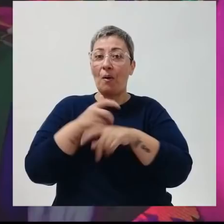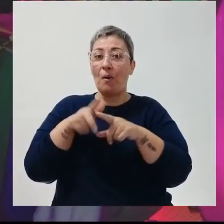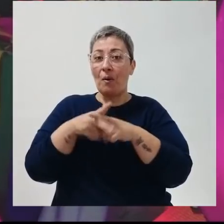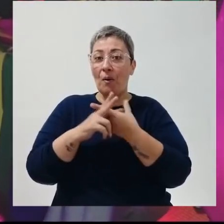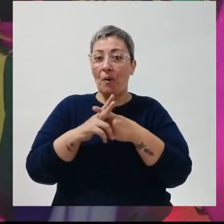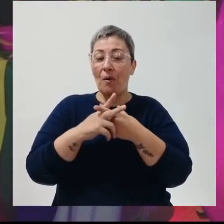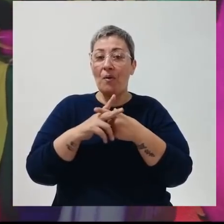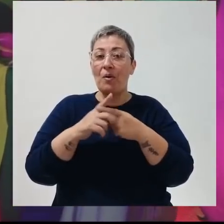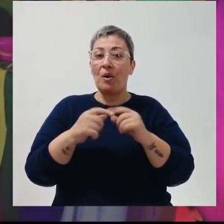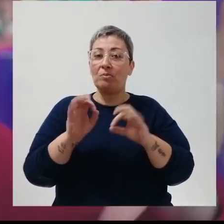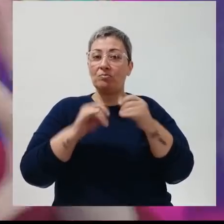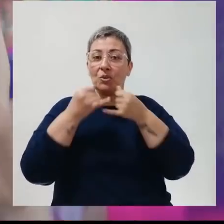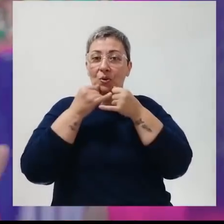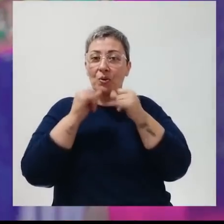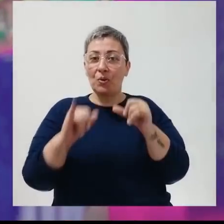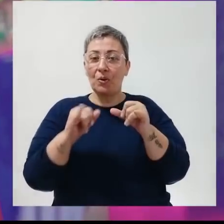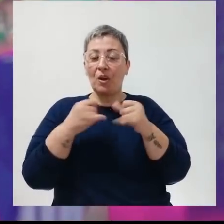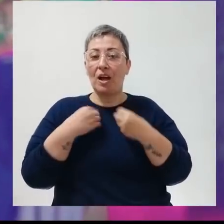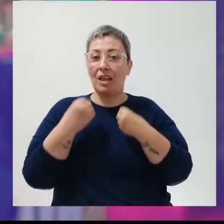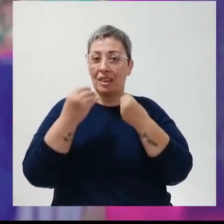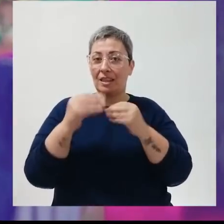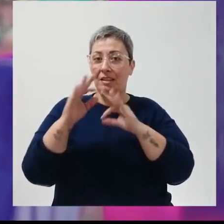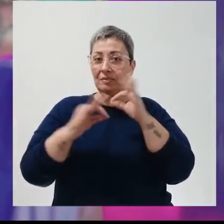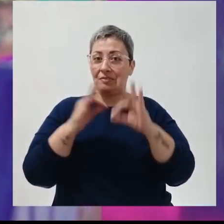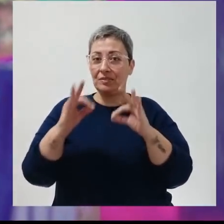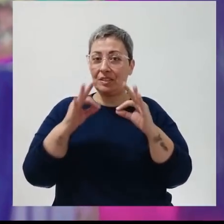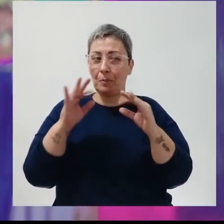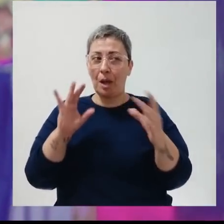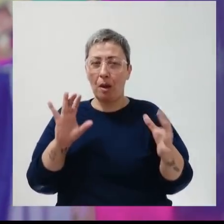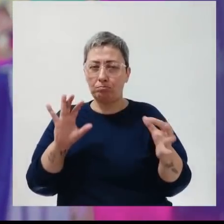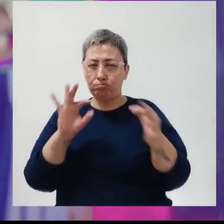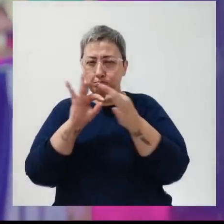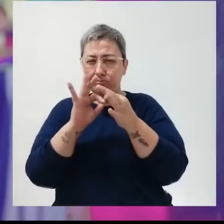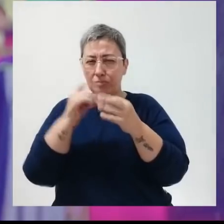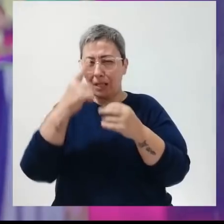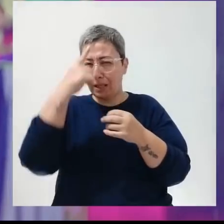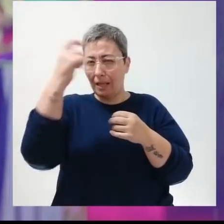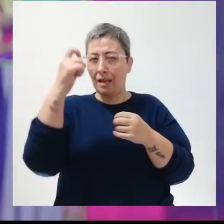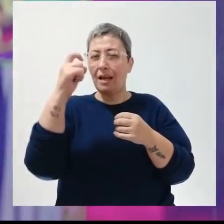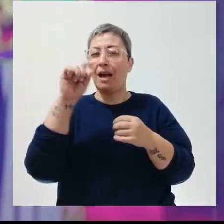escola dele. E o capacete conectou boas ideias. Tchim!